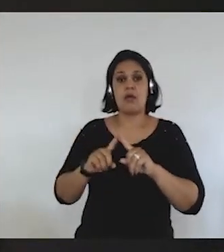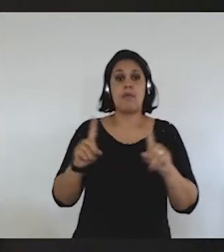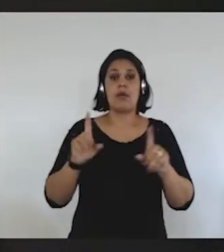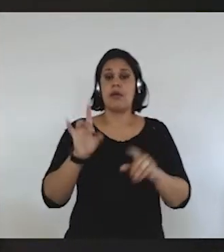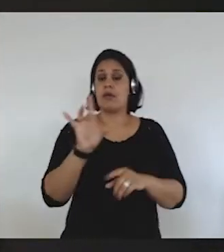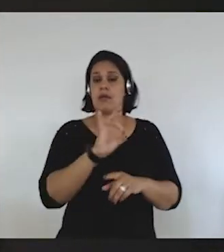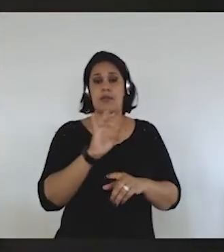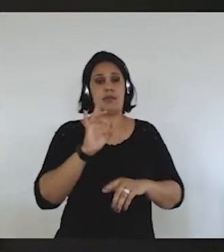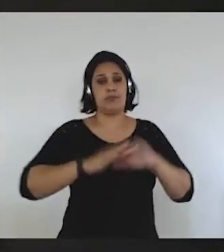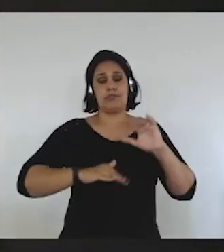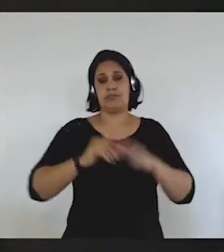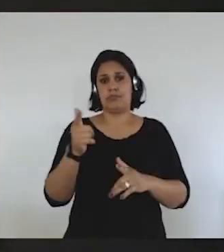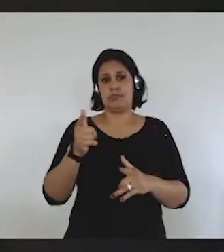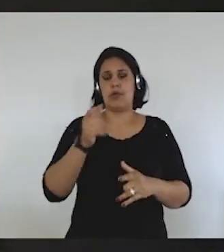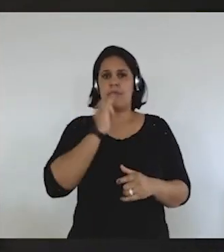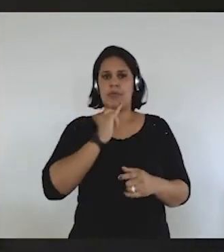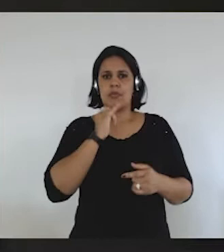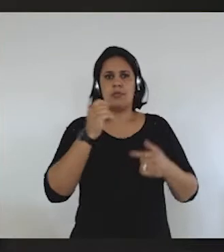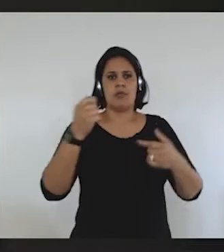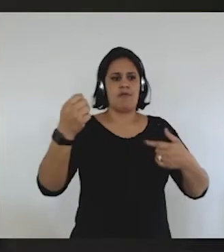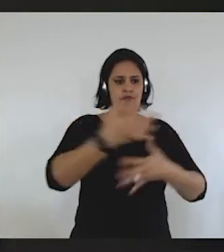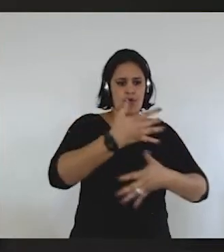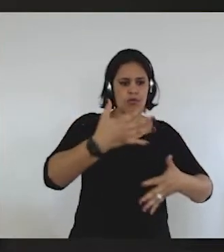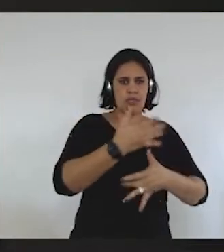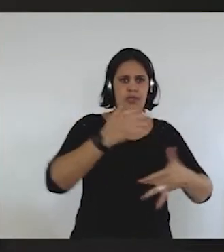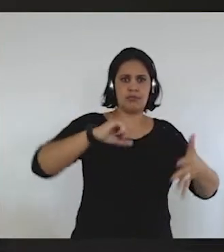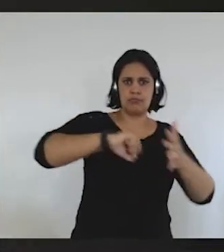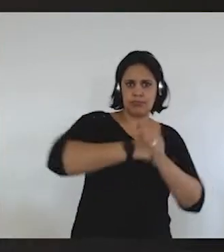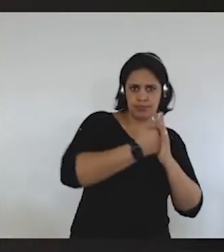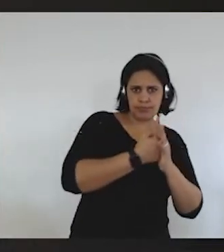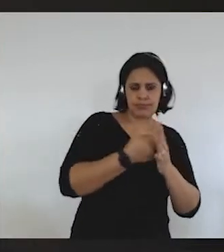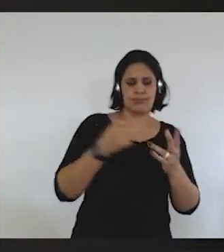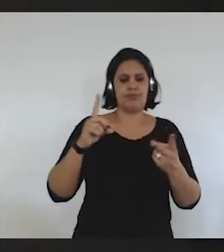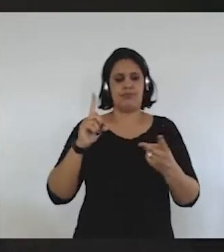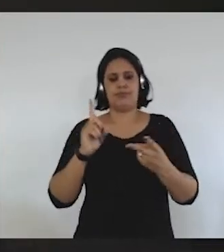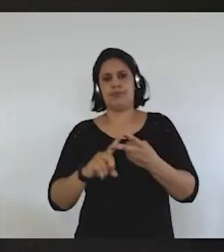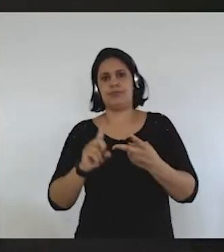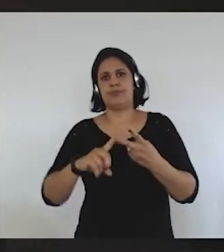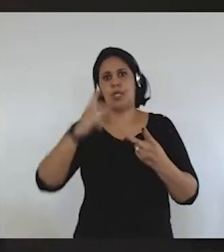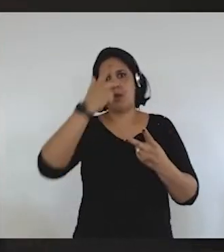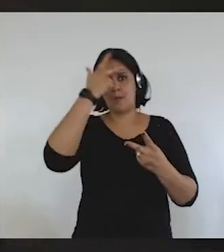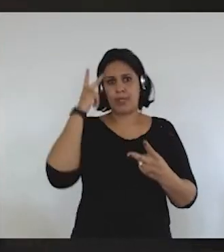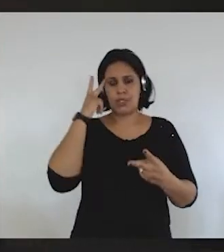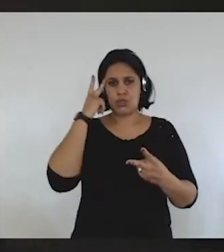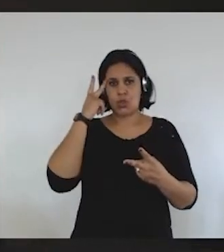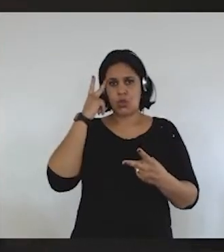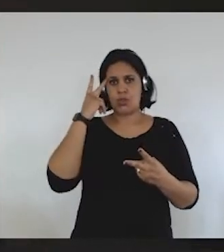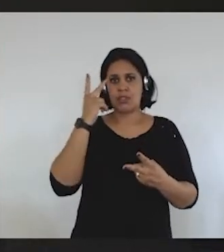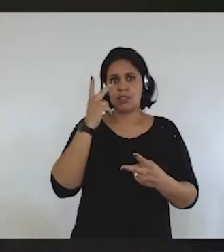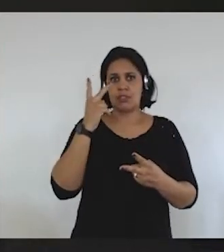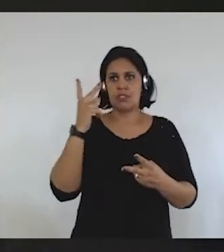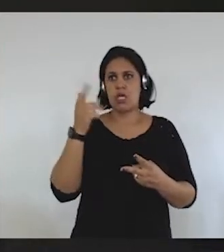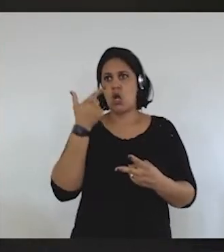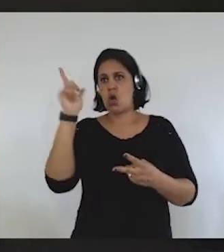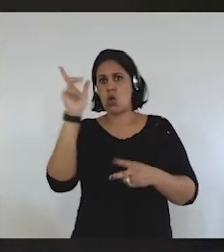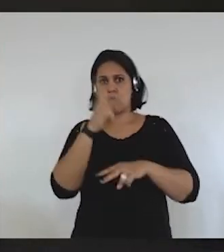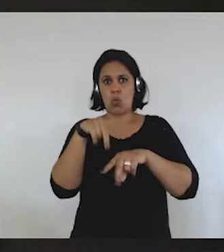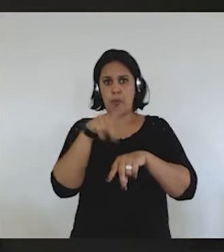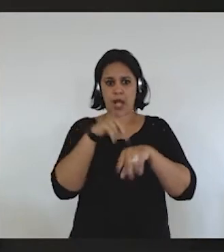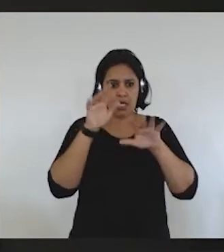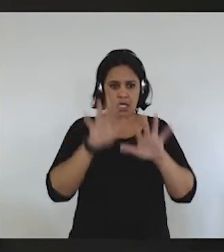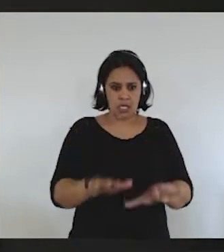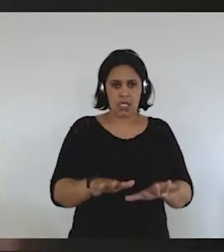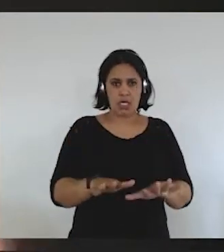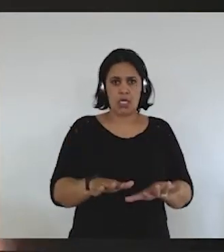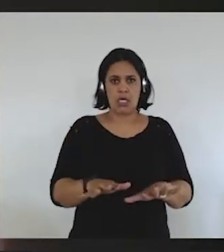fronteiras, determinações sobre estrangeiros que estavam em seu território. Não houve uma obediência